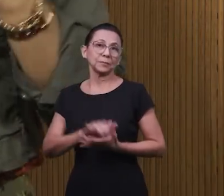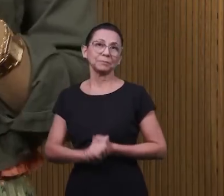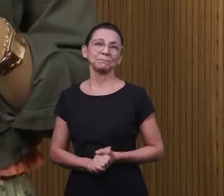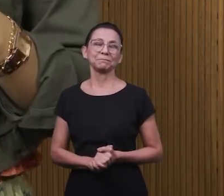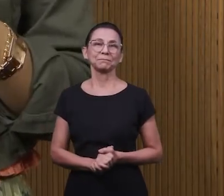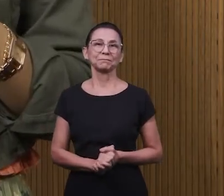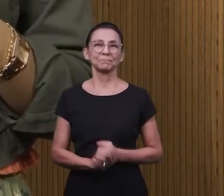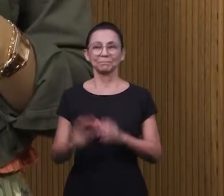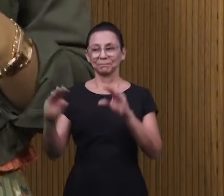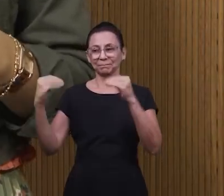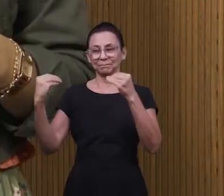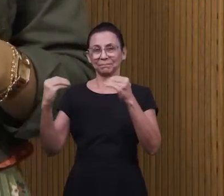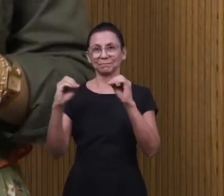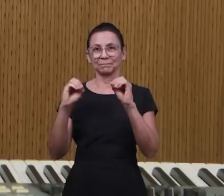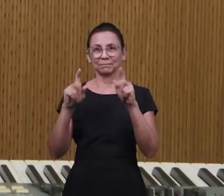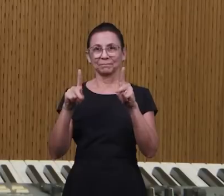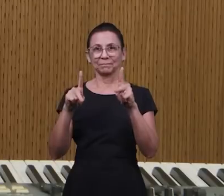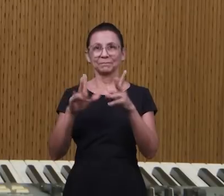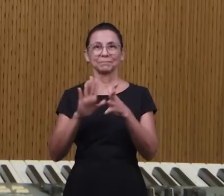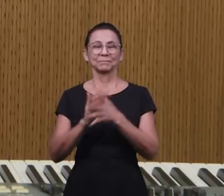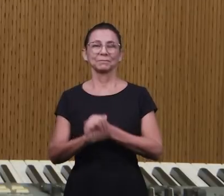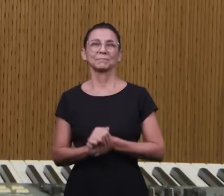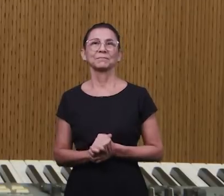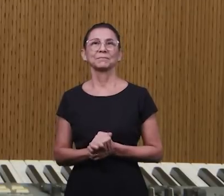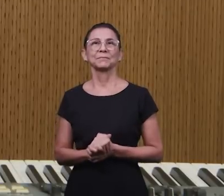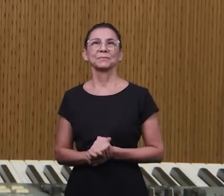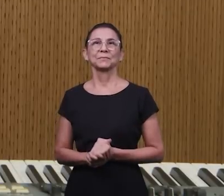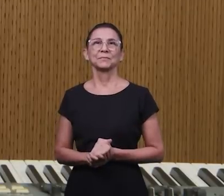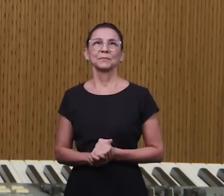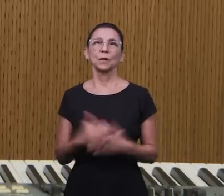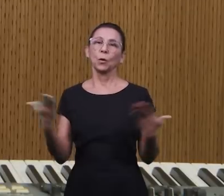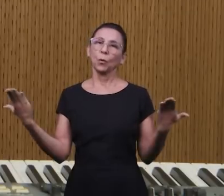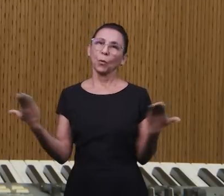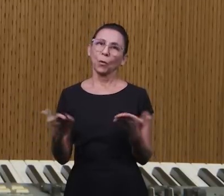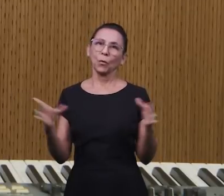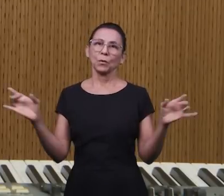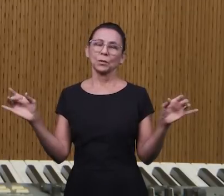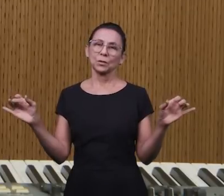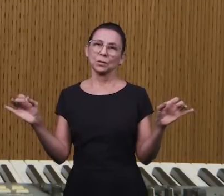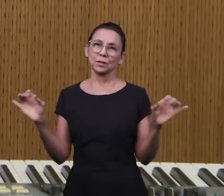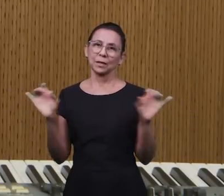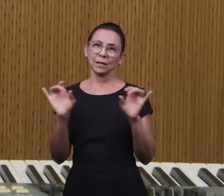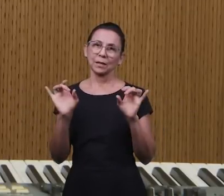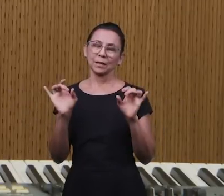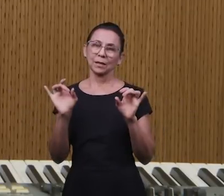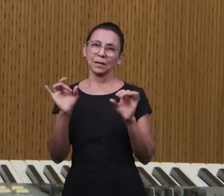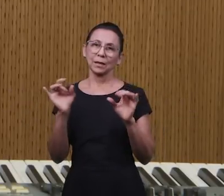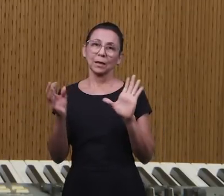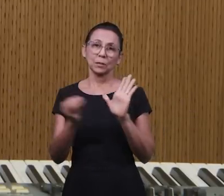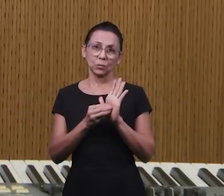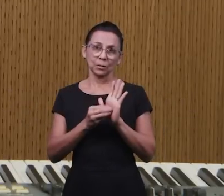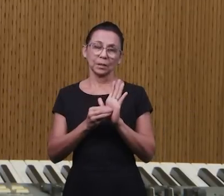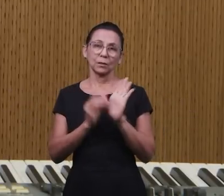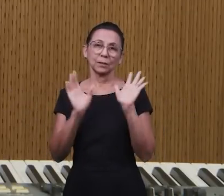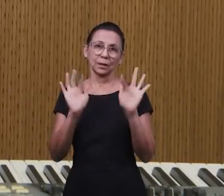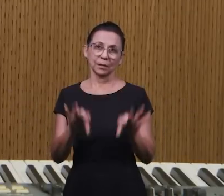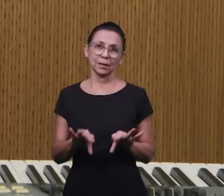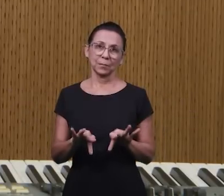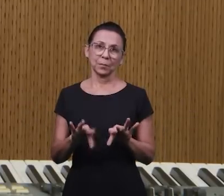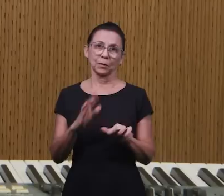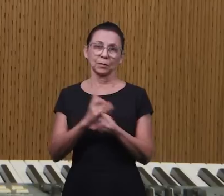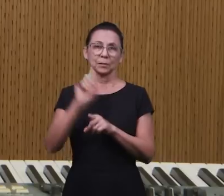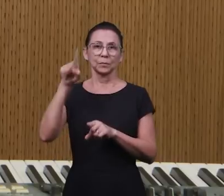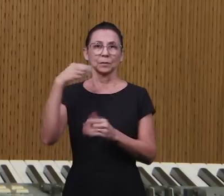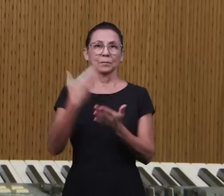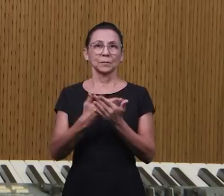dúvida? Envia para a gente, ok? Nós ficamos aqui com esse conteúdo prático de exercícios e nos